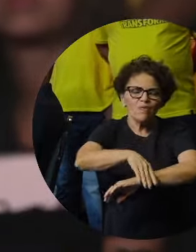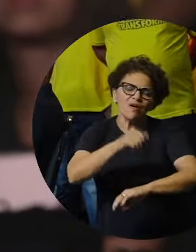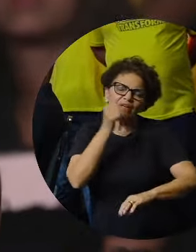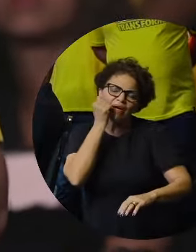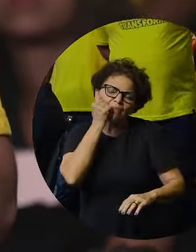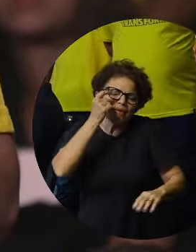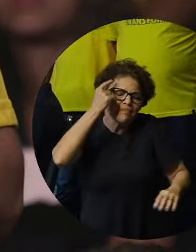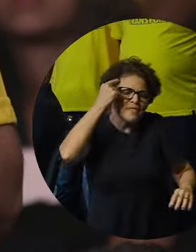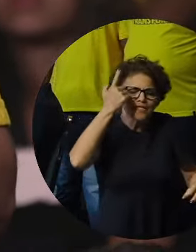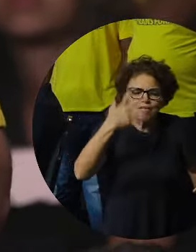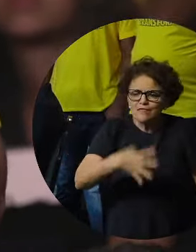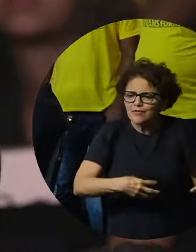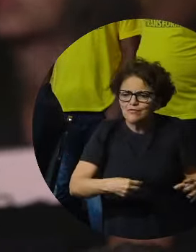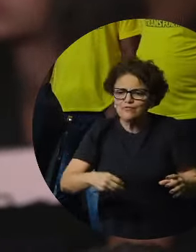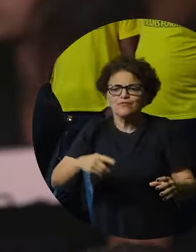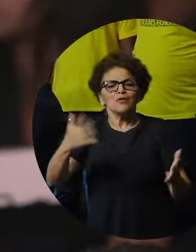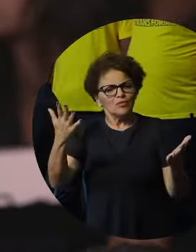morrido.